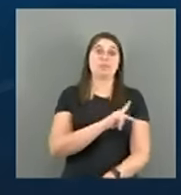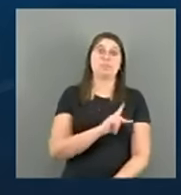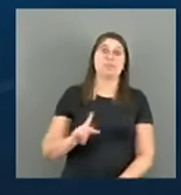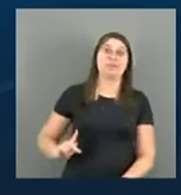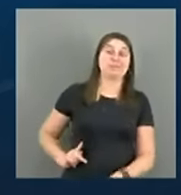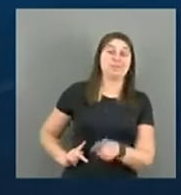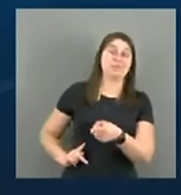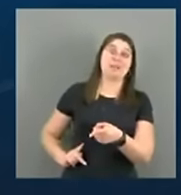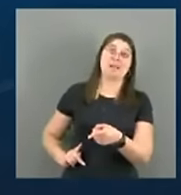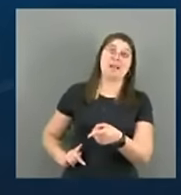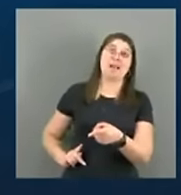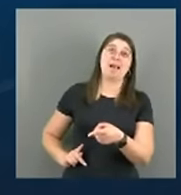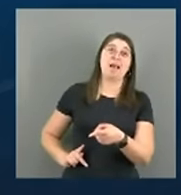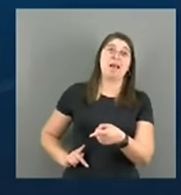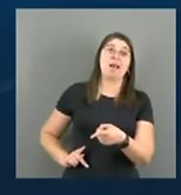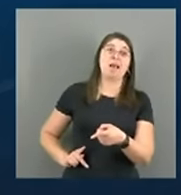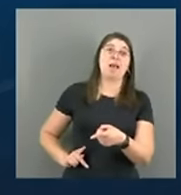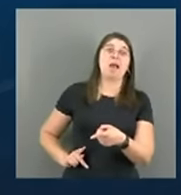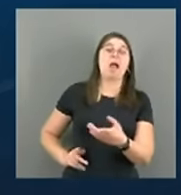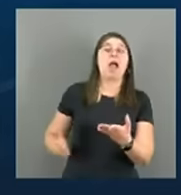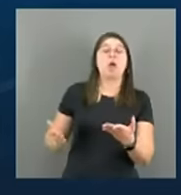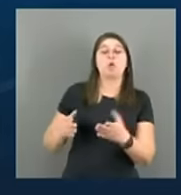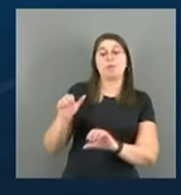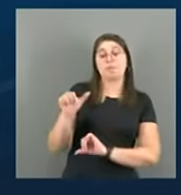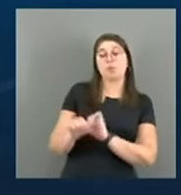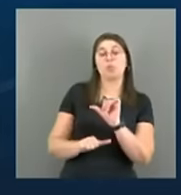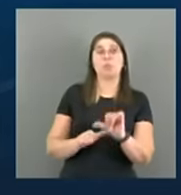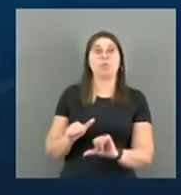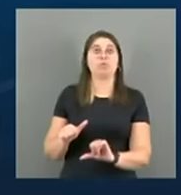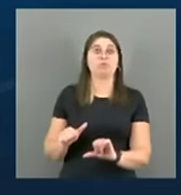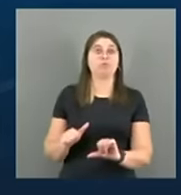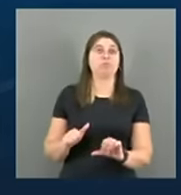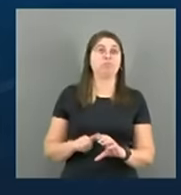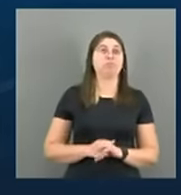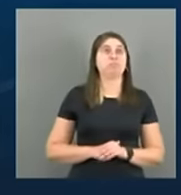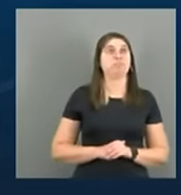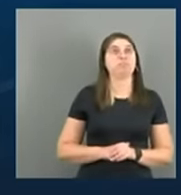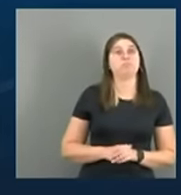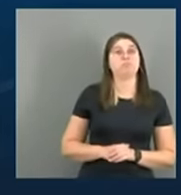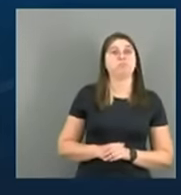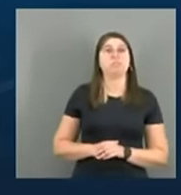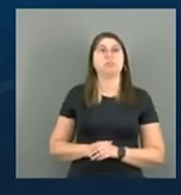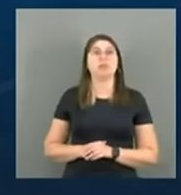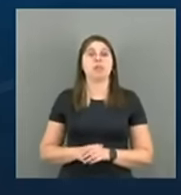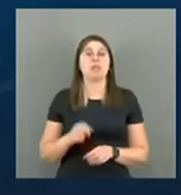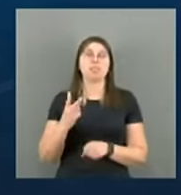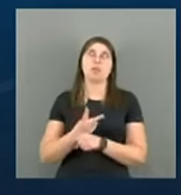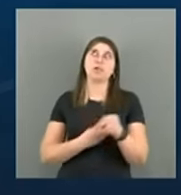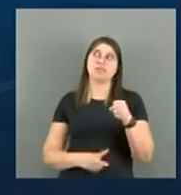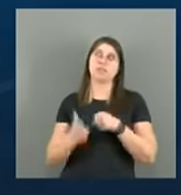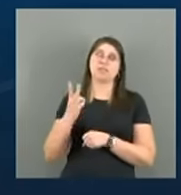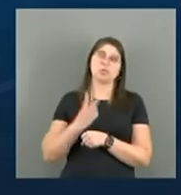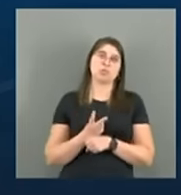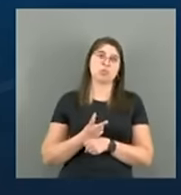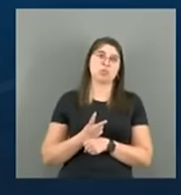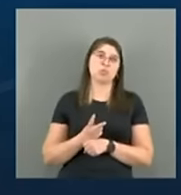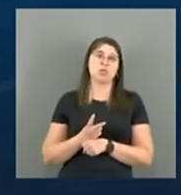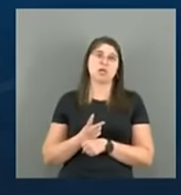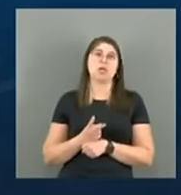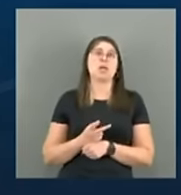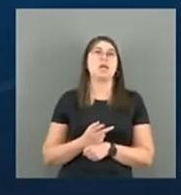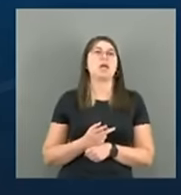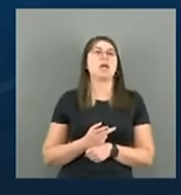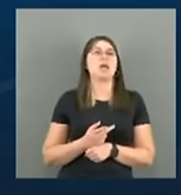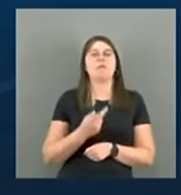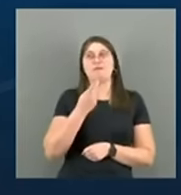mais em exercício, é outro, tá? A3 ou A2? A2. O que eu puder falar,